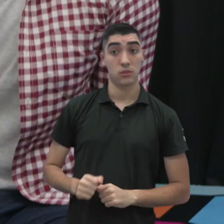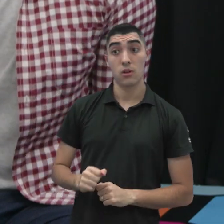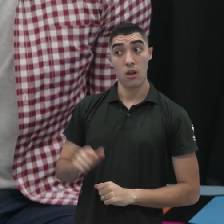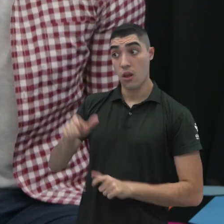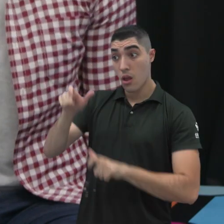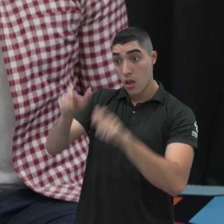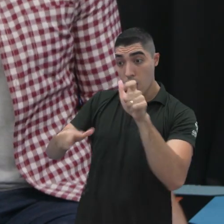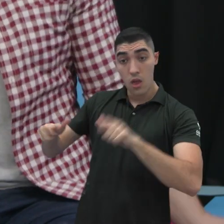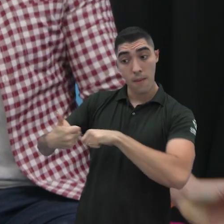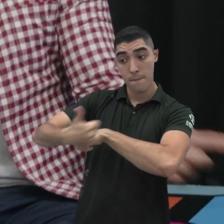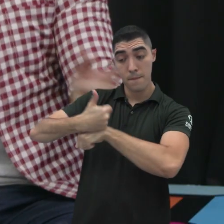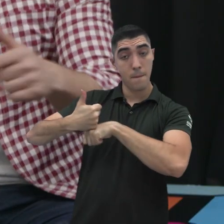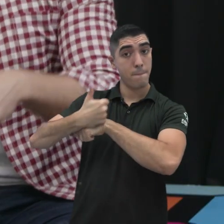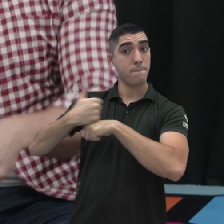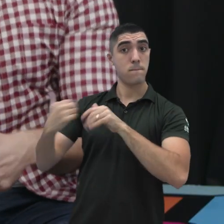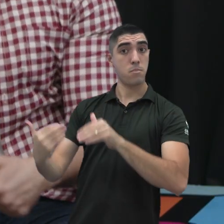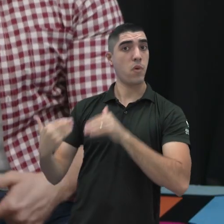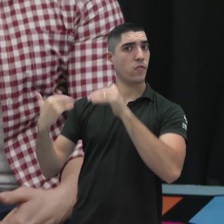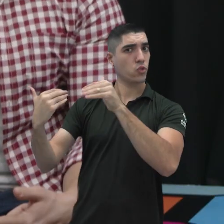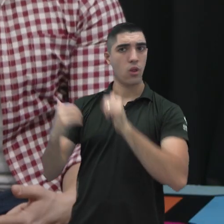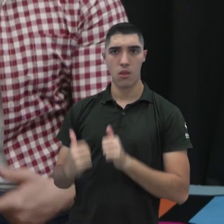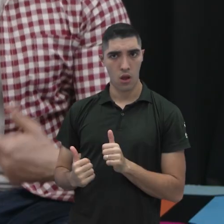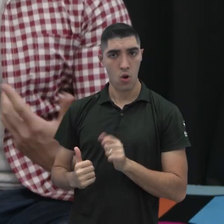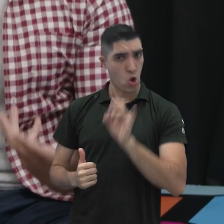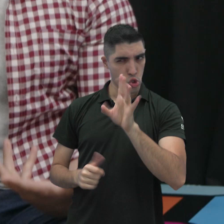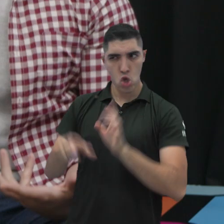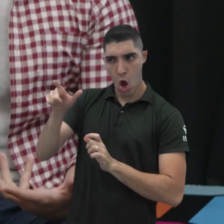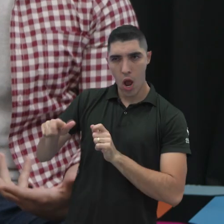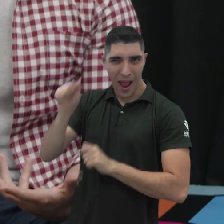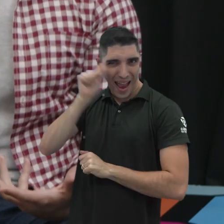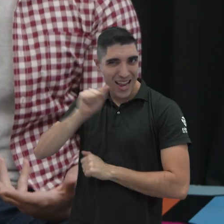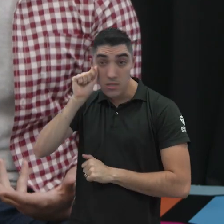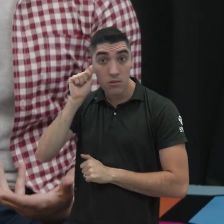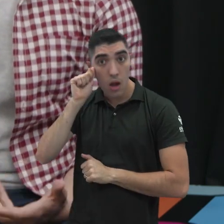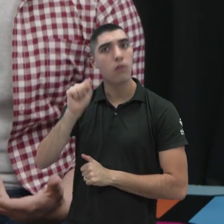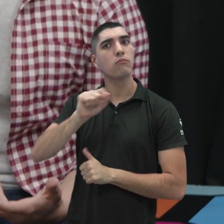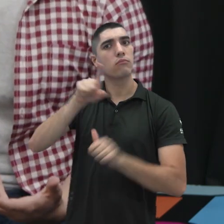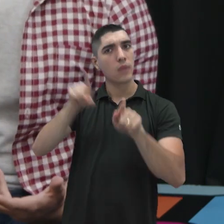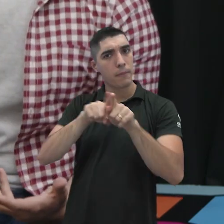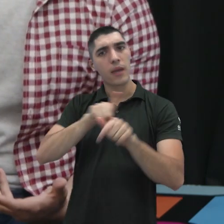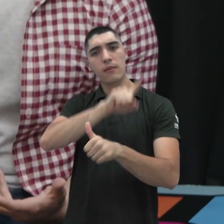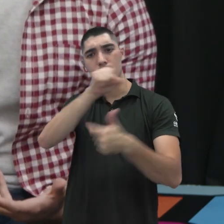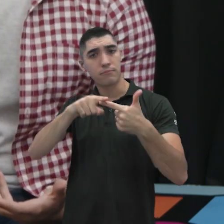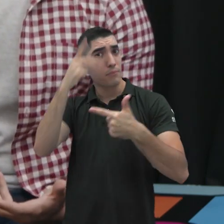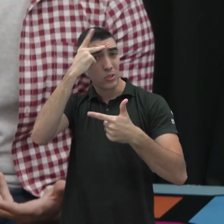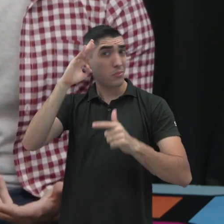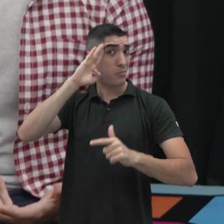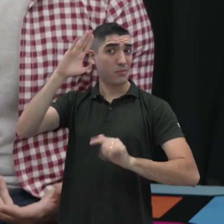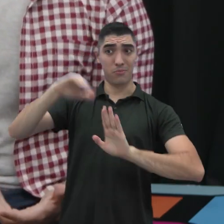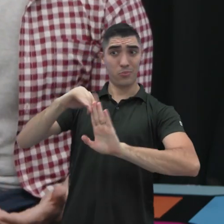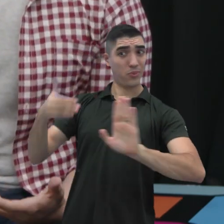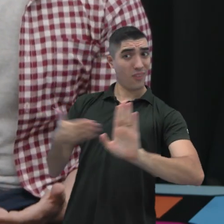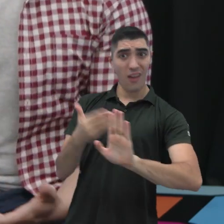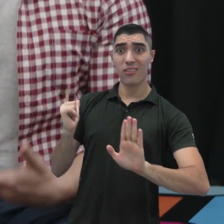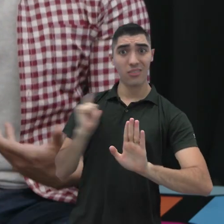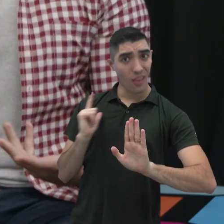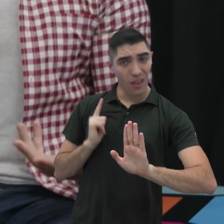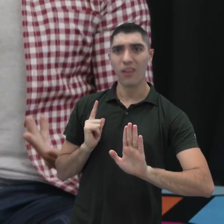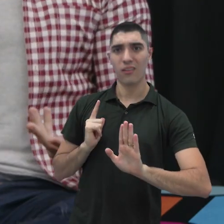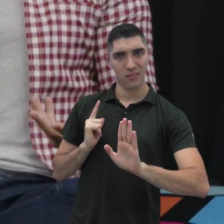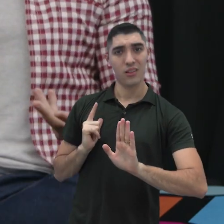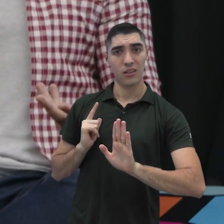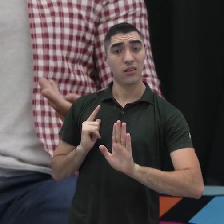são profissionais, não só os que estão em cena. Tem muita gente envolvida na cultura, especialmente no bastidor, né? E